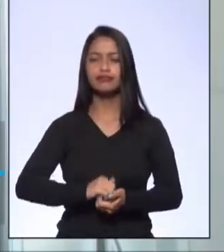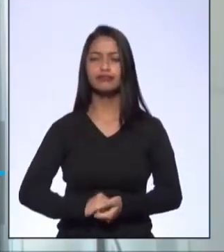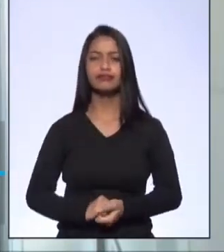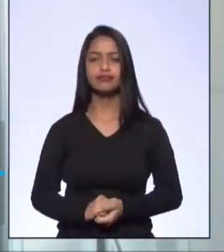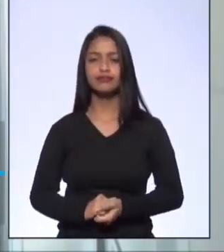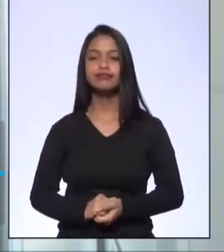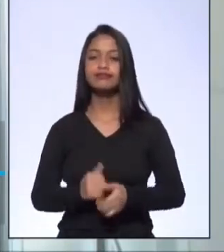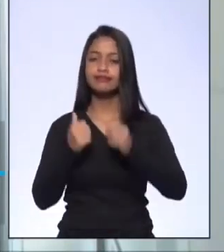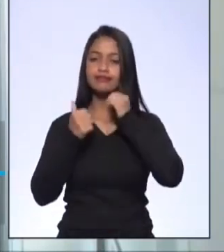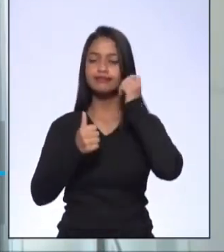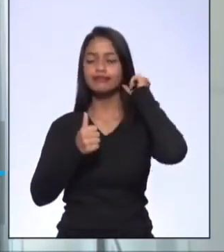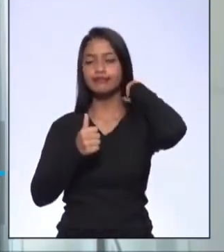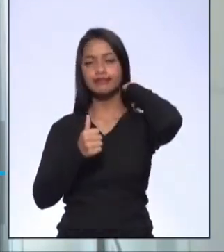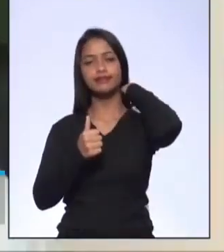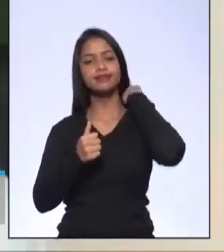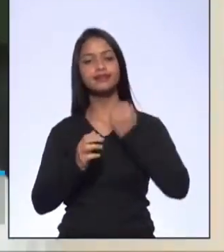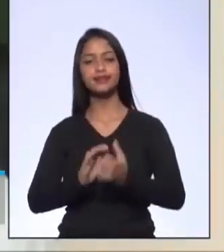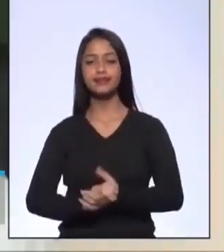Isso aí.